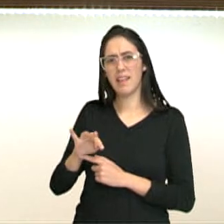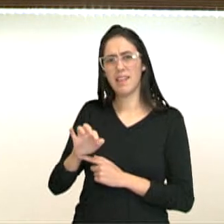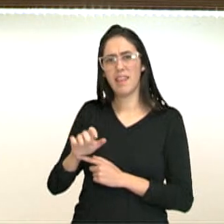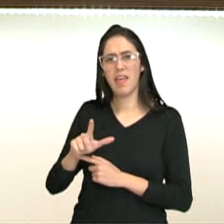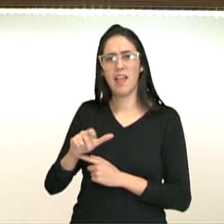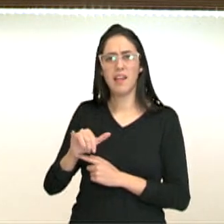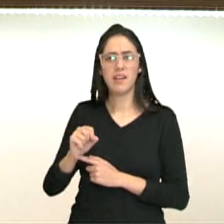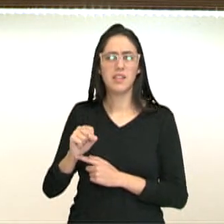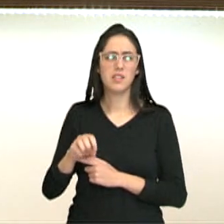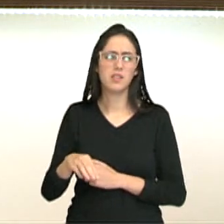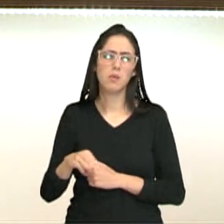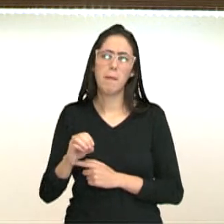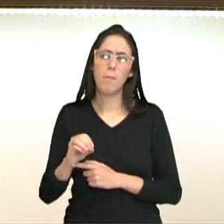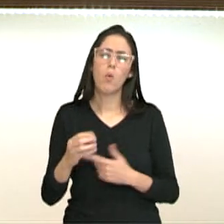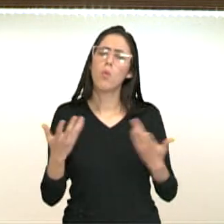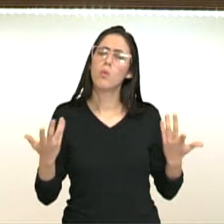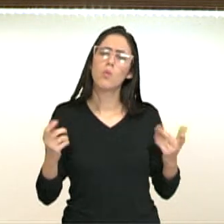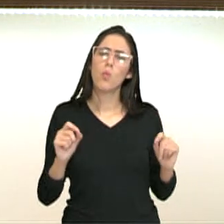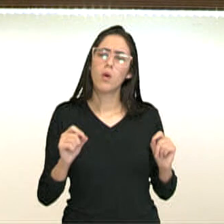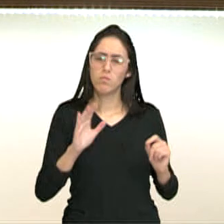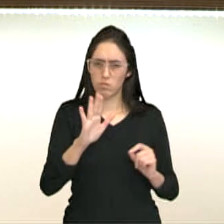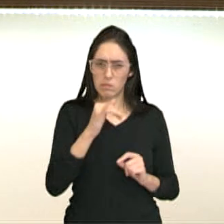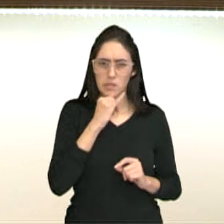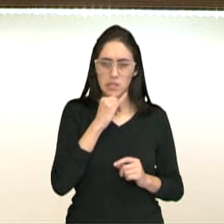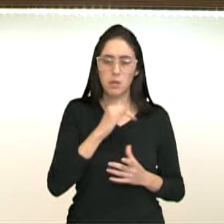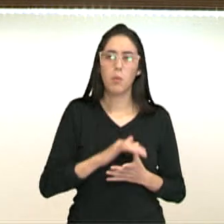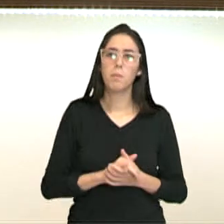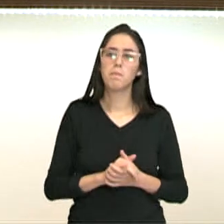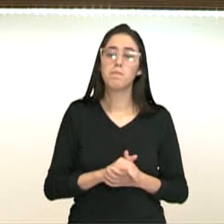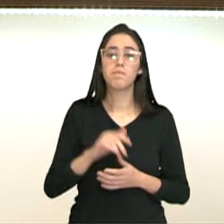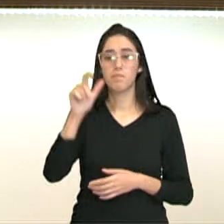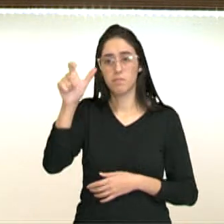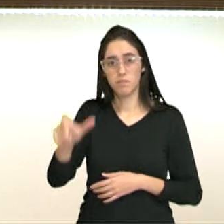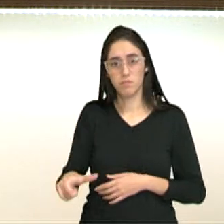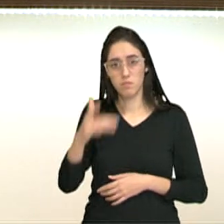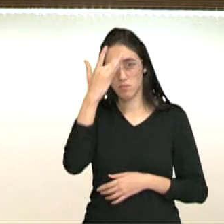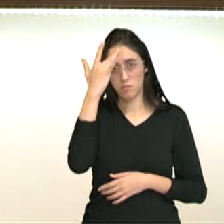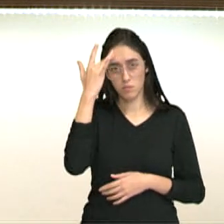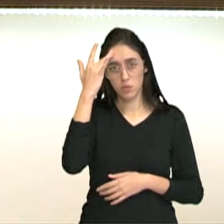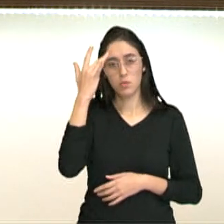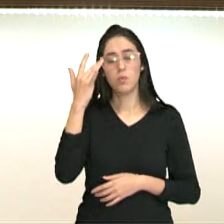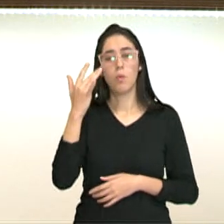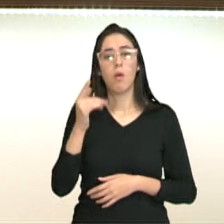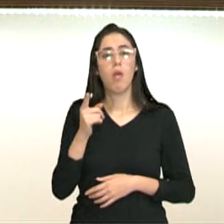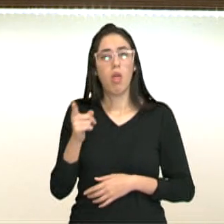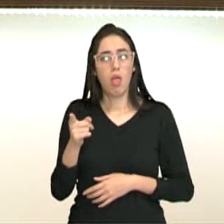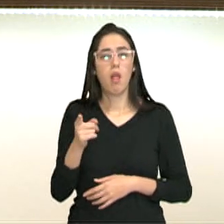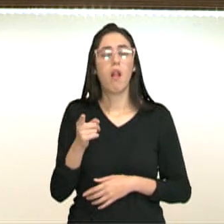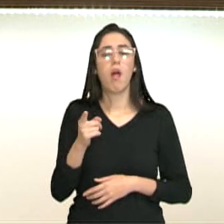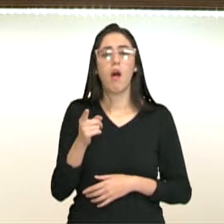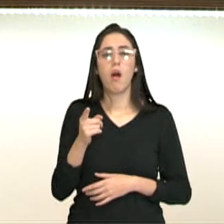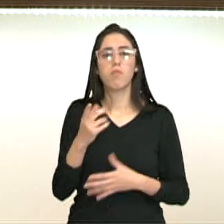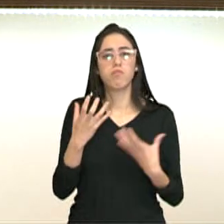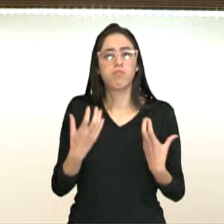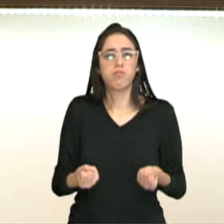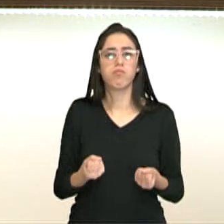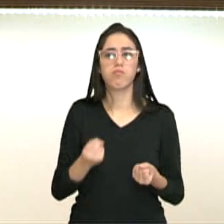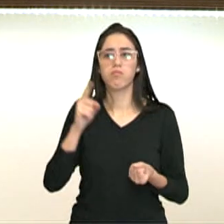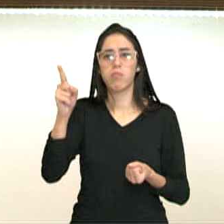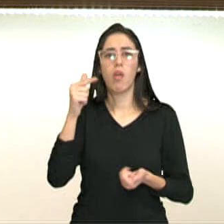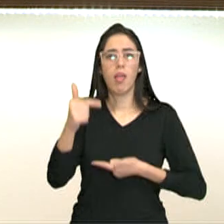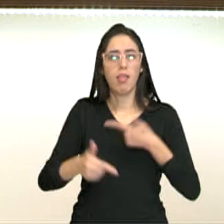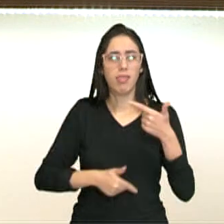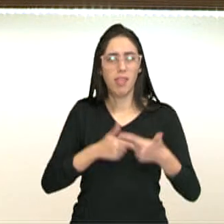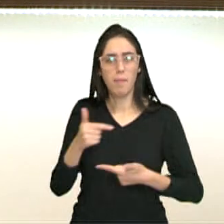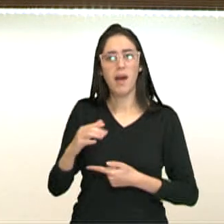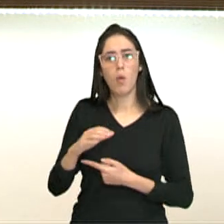exemplo simples para vocês. Uma pessoa assume um cargo de trabalho que ele